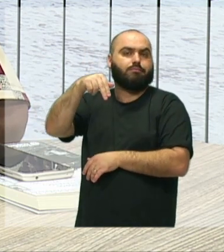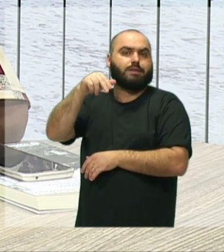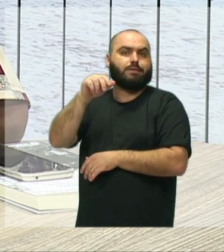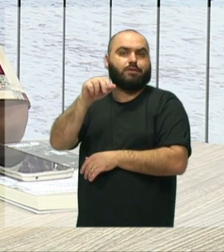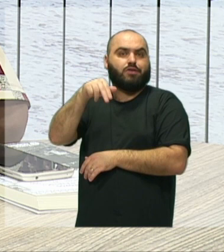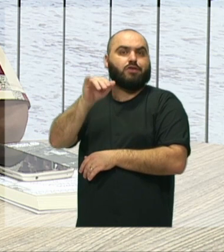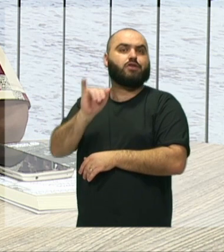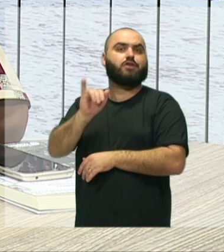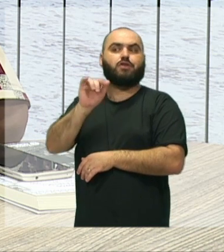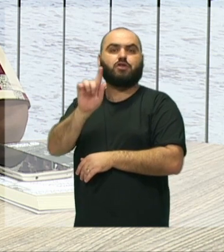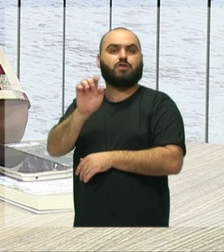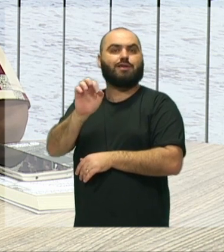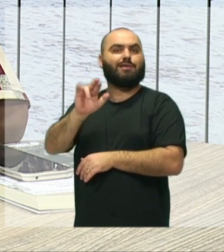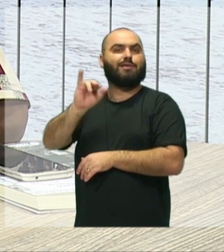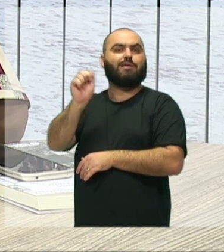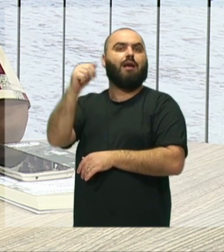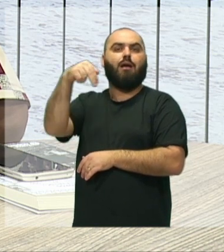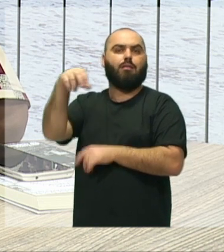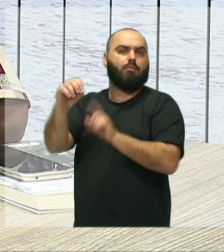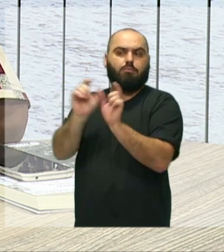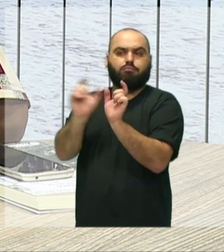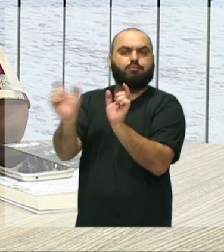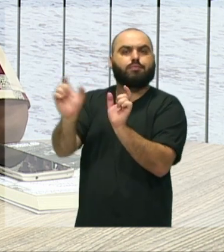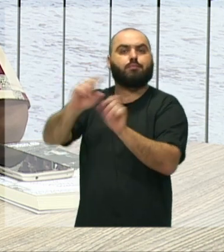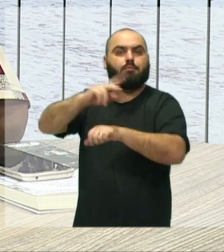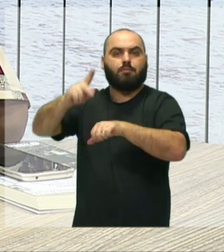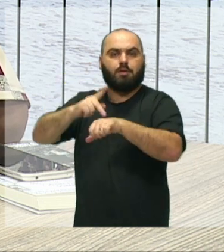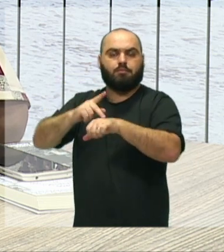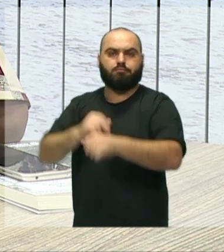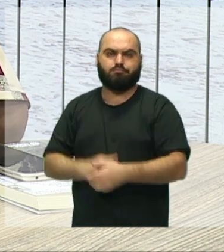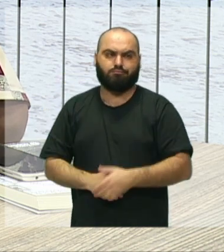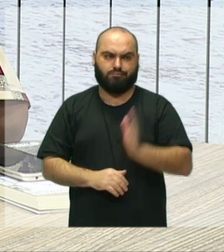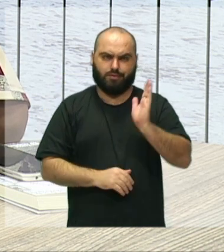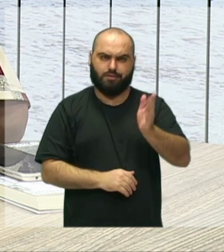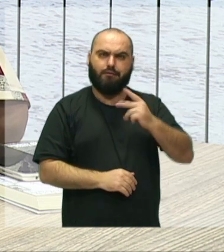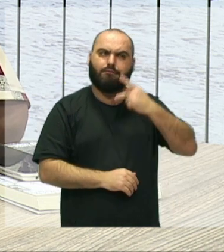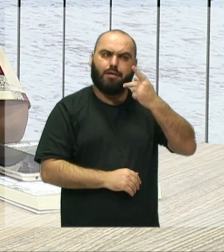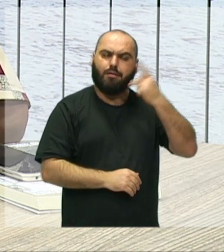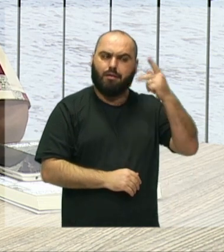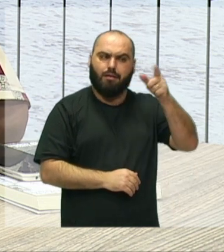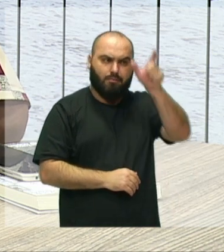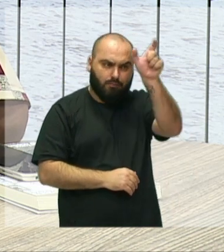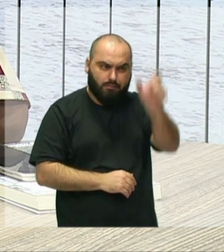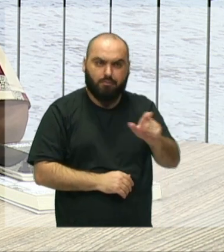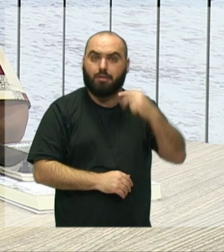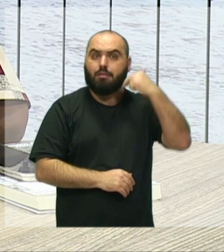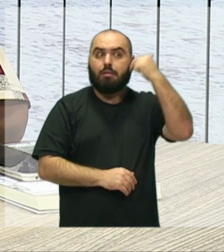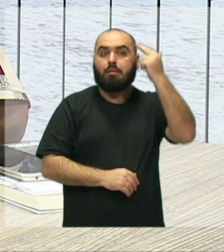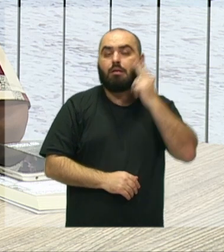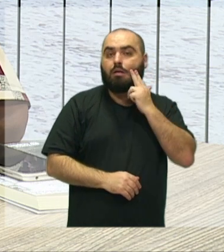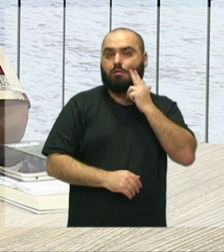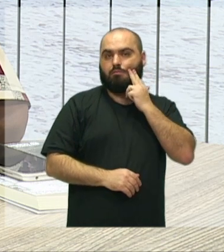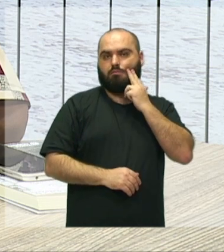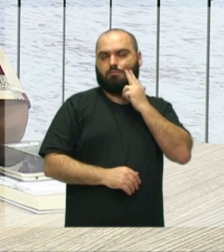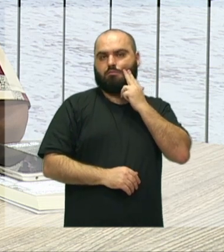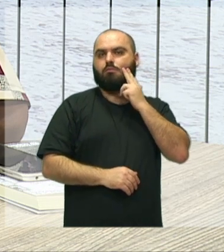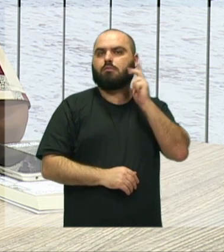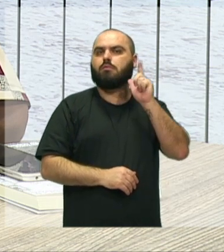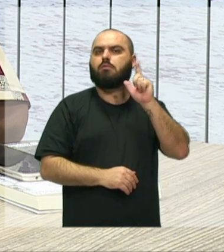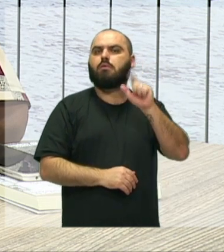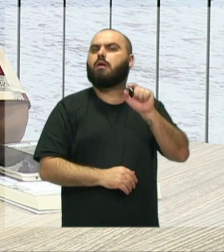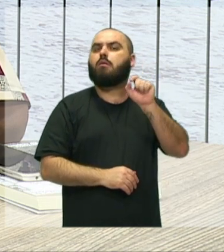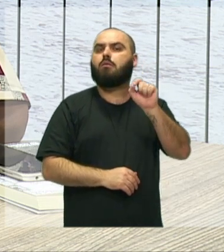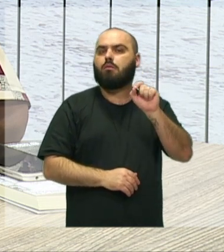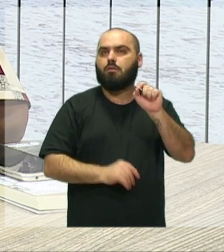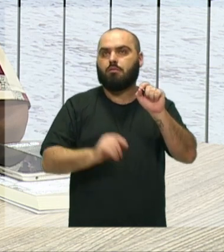os africanos de negros e ainda na colônia, na colônia portuguesa, sobretudo, chamá-los